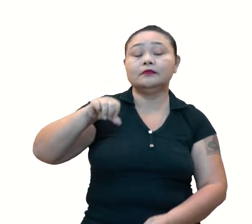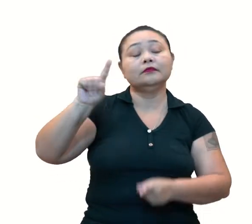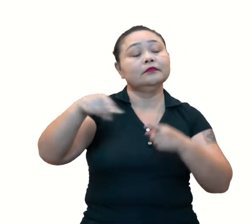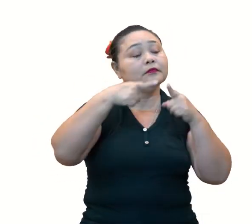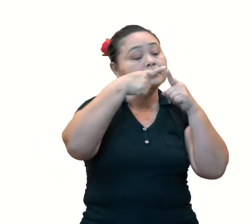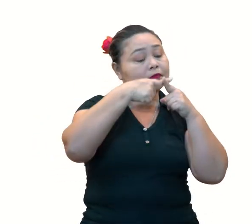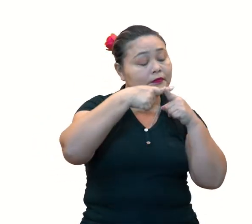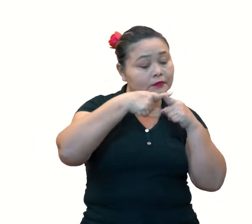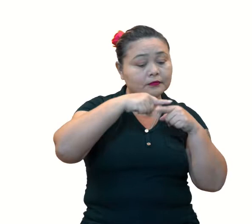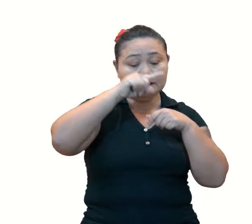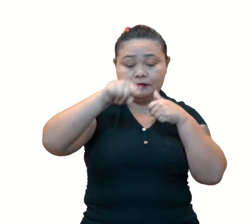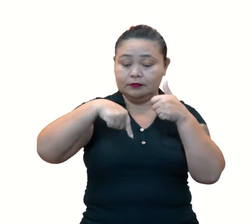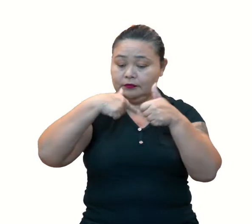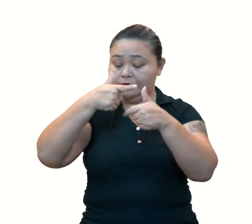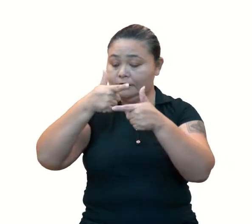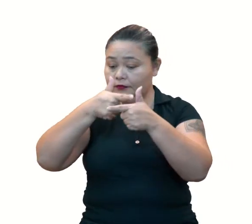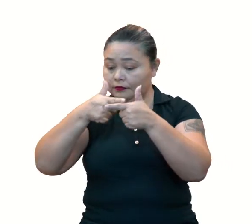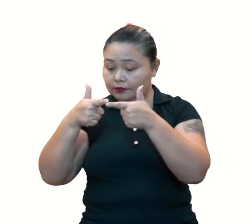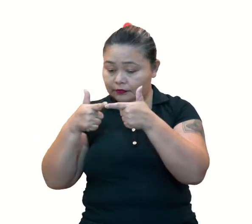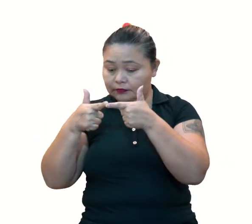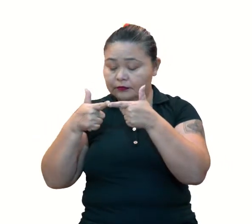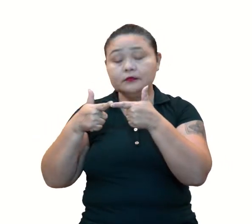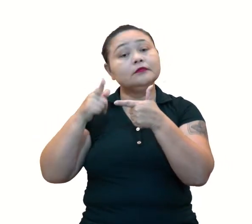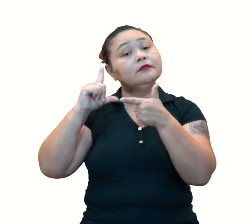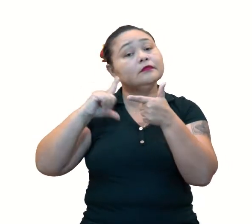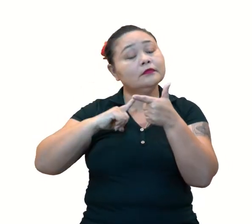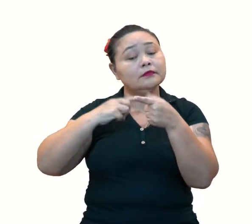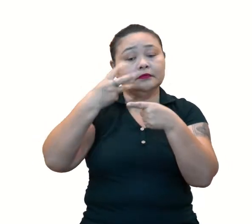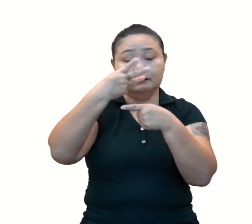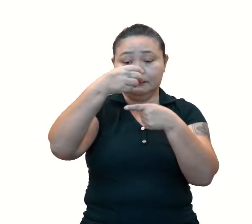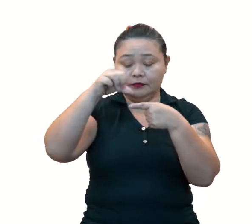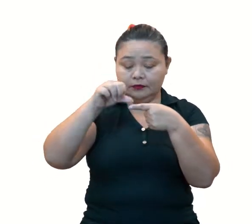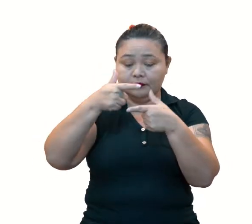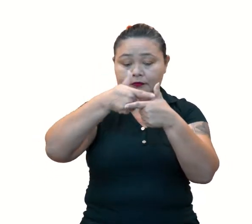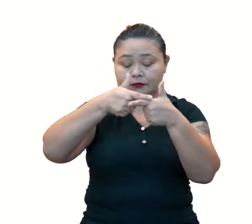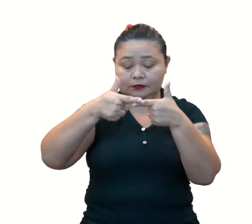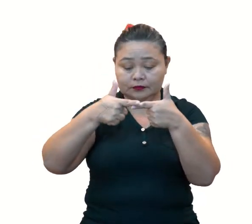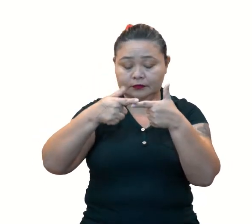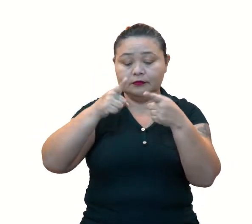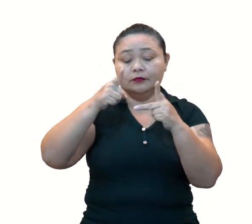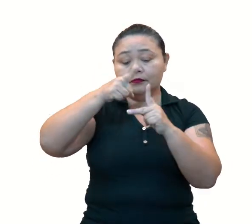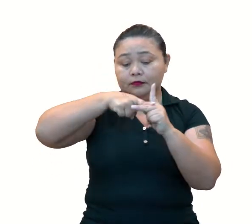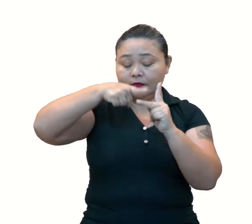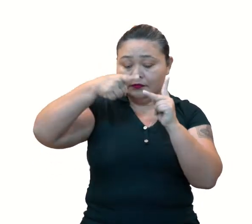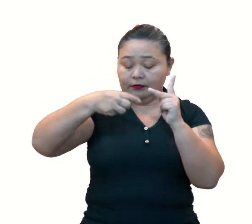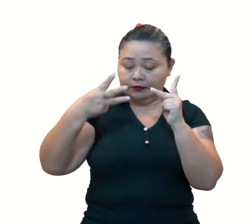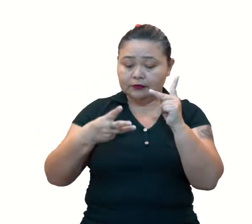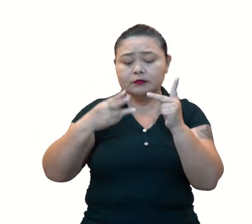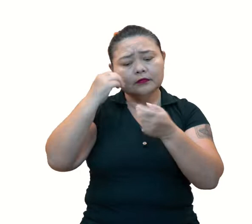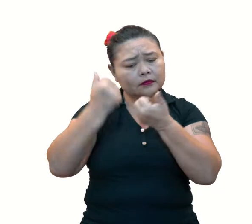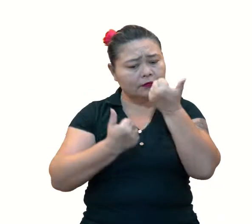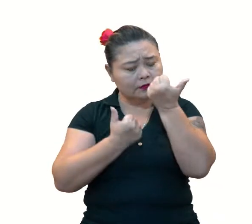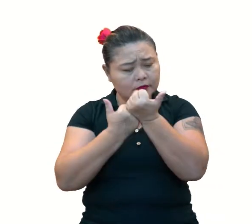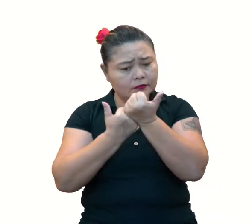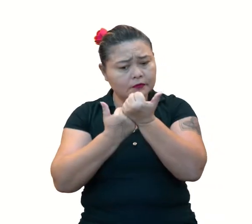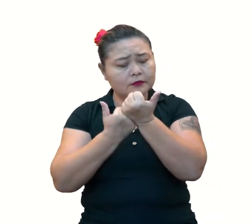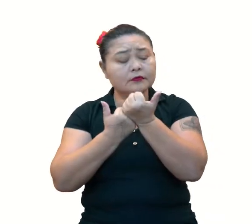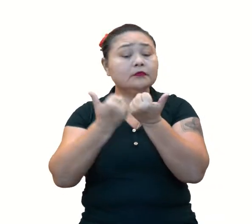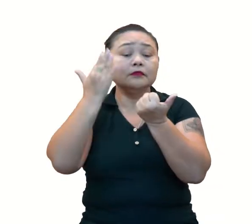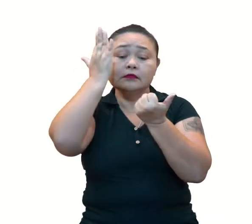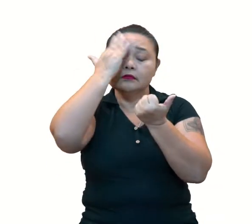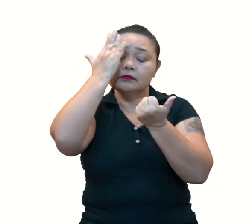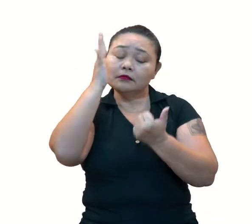multiplicando, vai passar dividindo. Então, 39 que divide raiz de 3. Vamos substituir já? Raiz de 3 a gente sabe